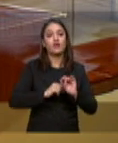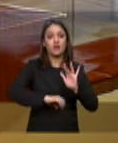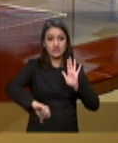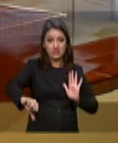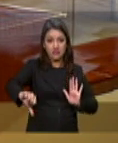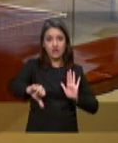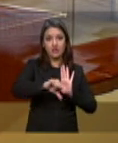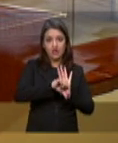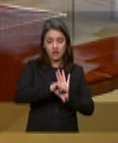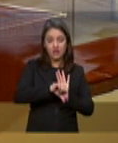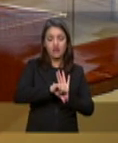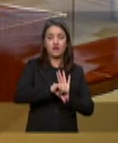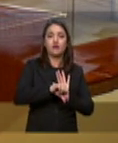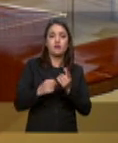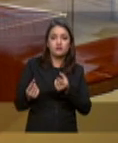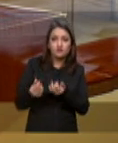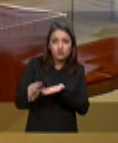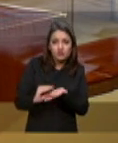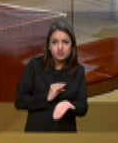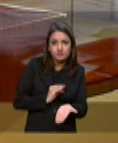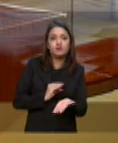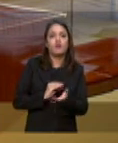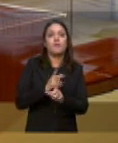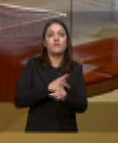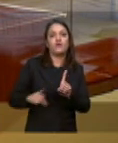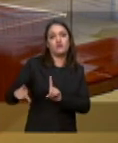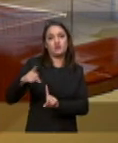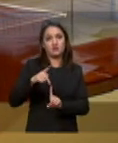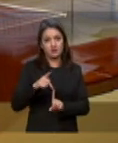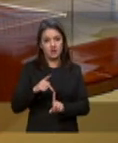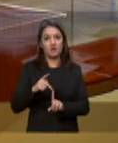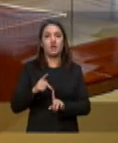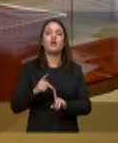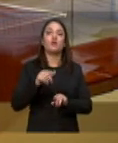Sustentação oral feita por Ângela Ginac.